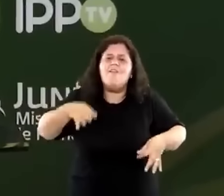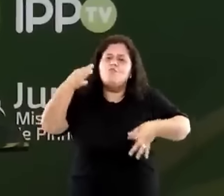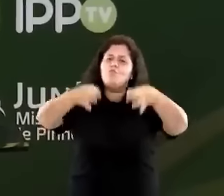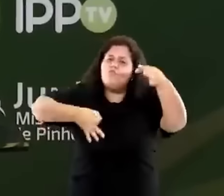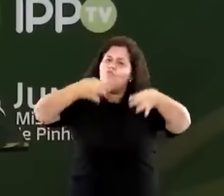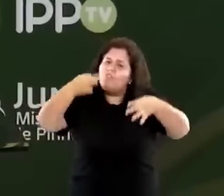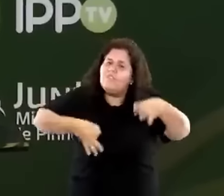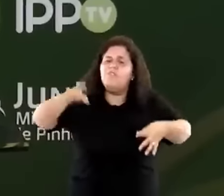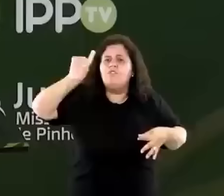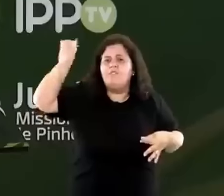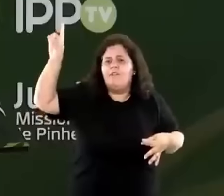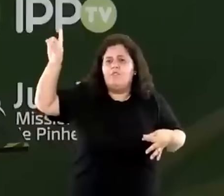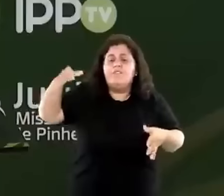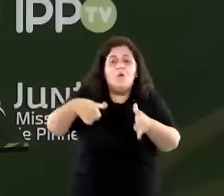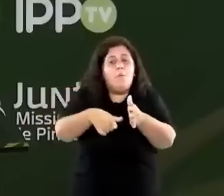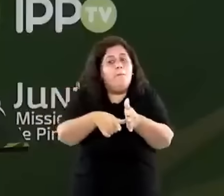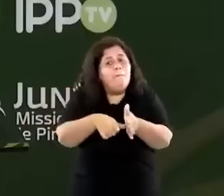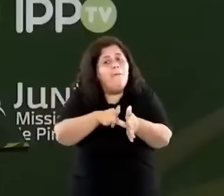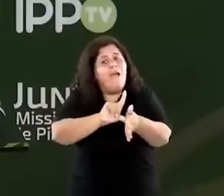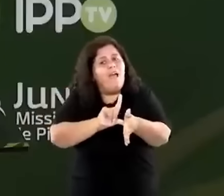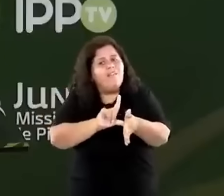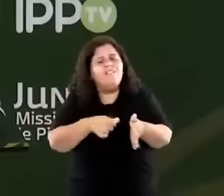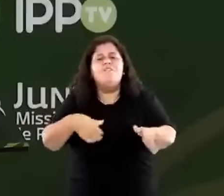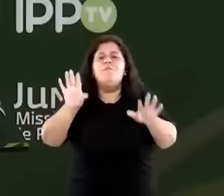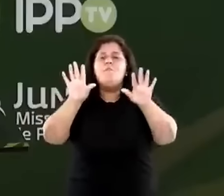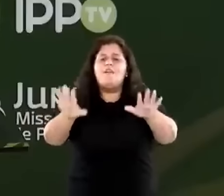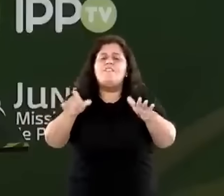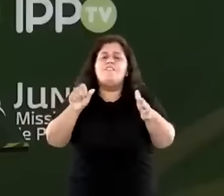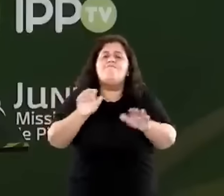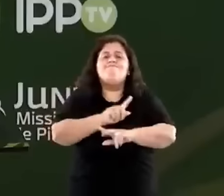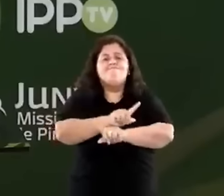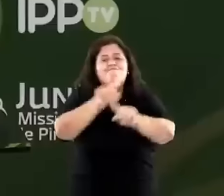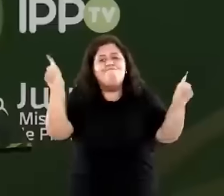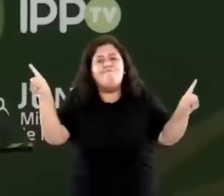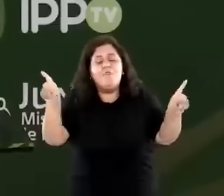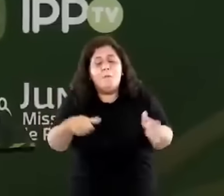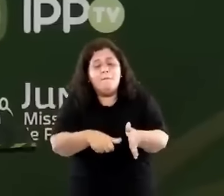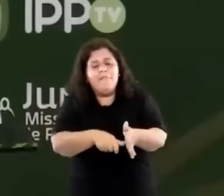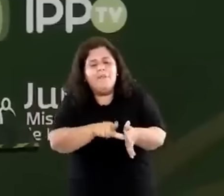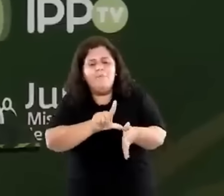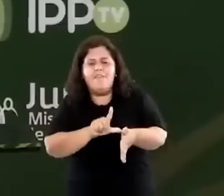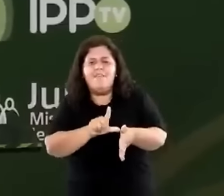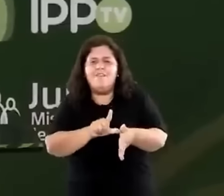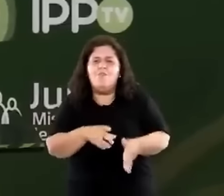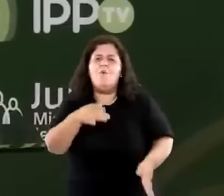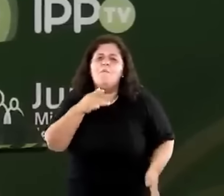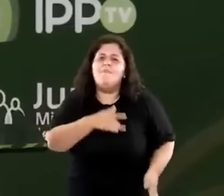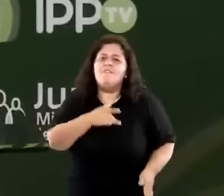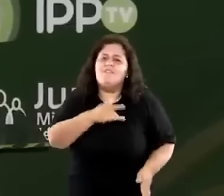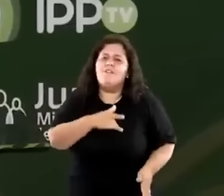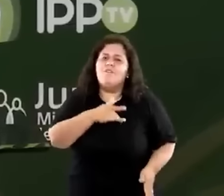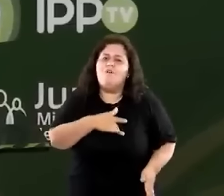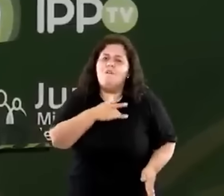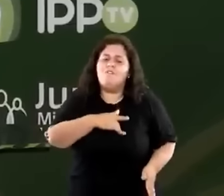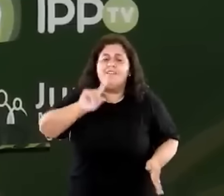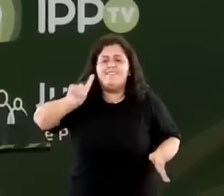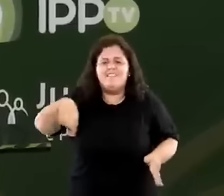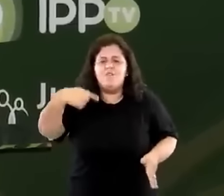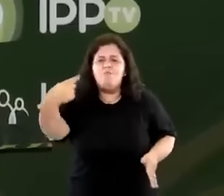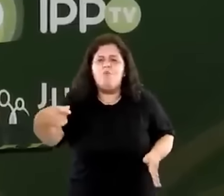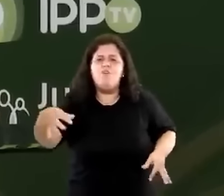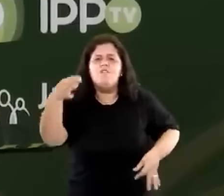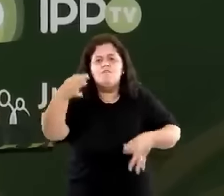que ninguém pereça e então ele oferece A misericórdia antes de aplicar o juízo é isso que João está vendo